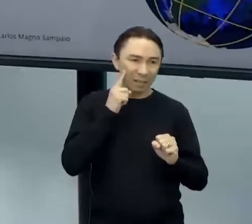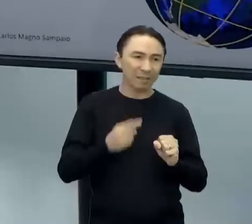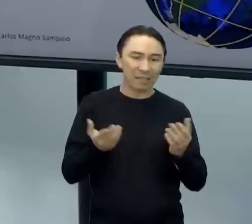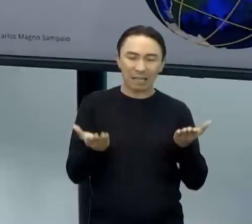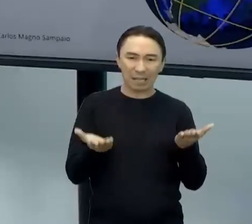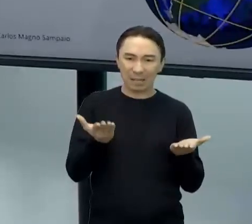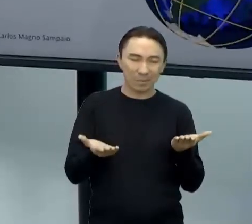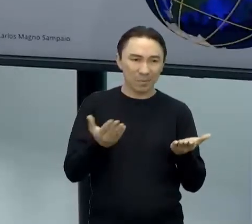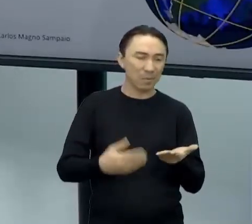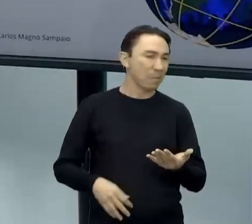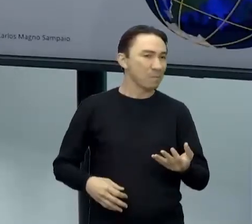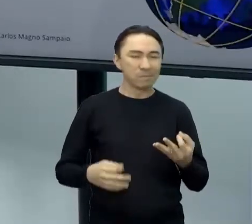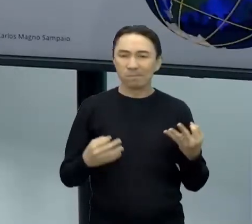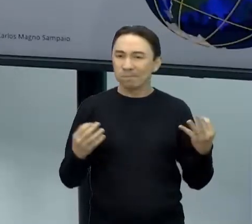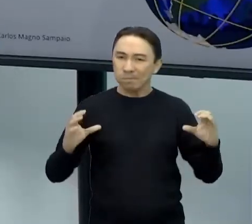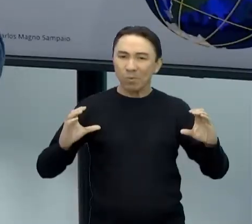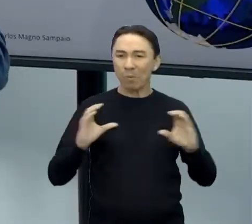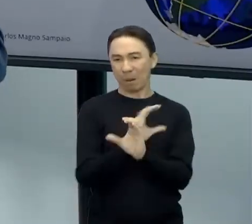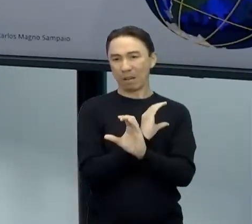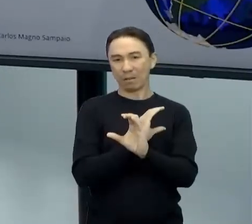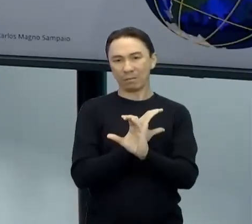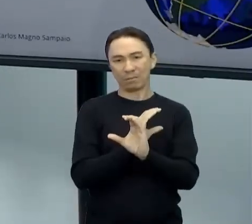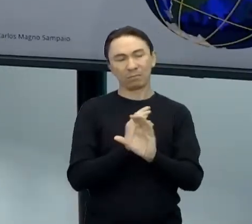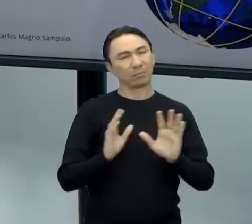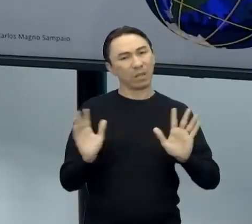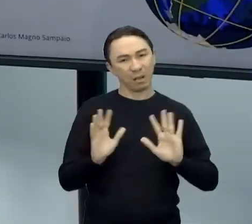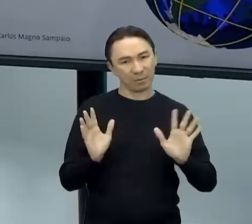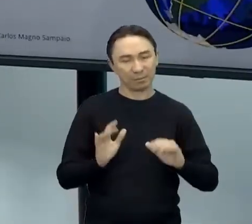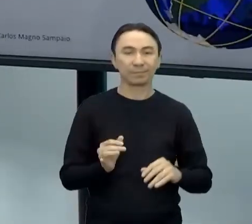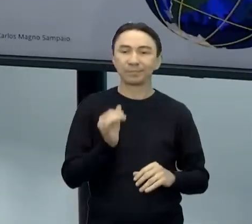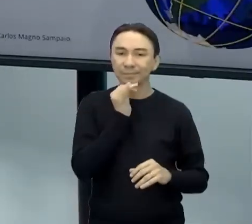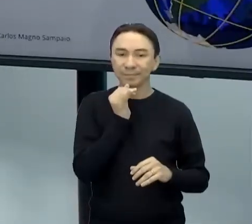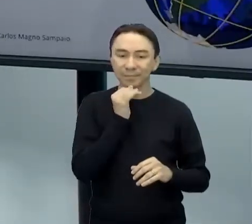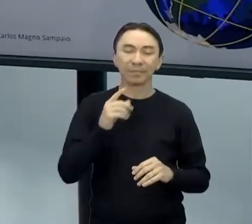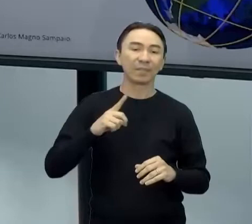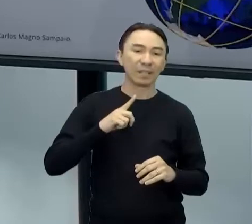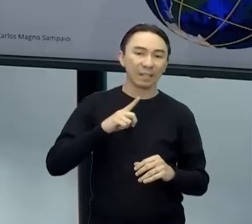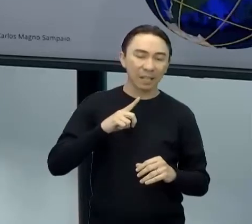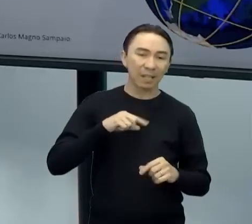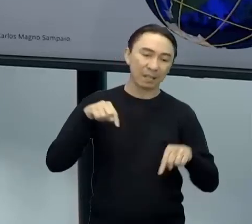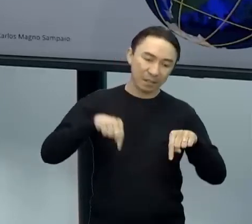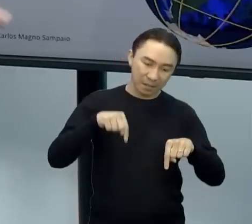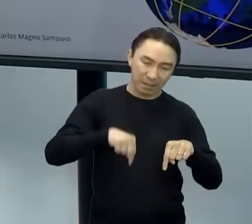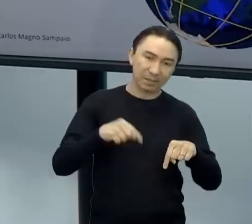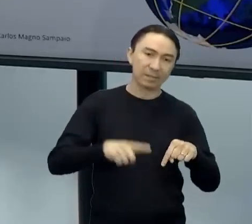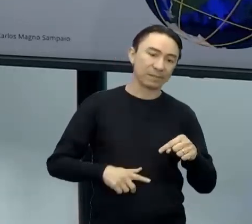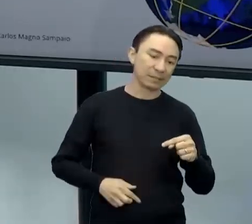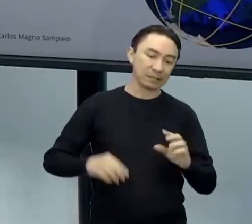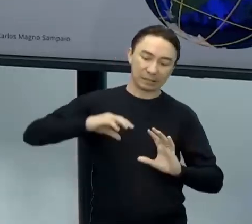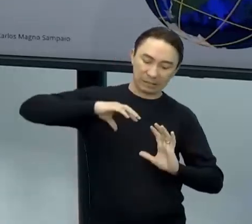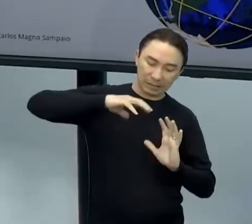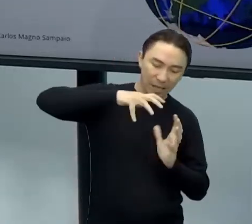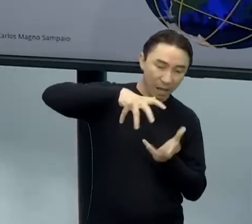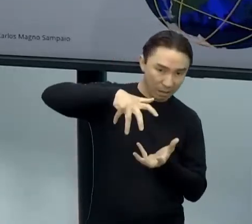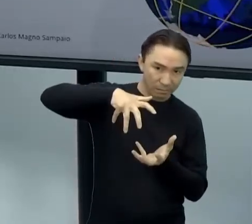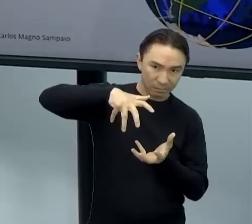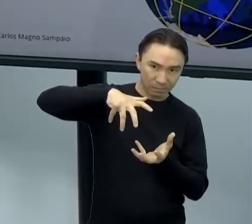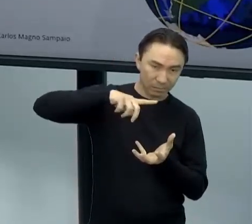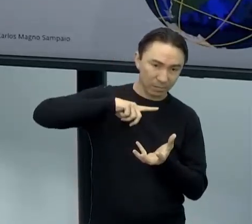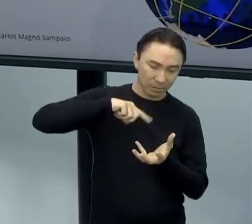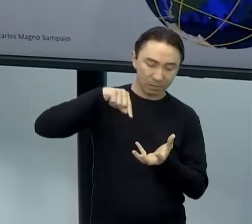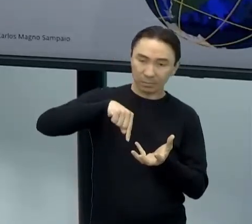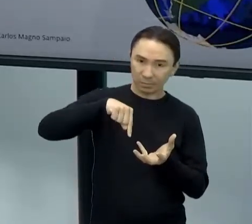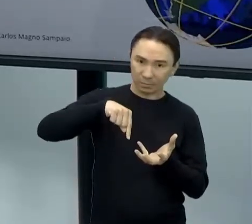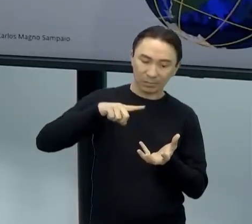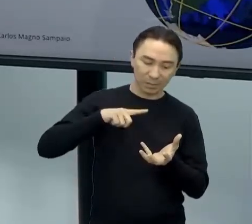Não. Por quê? Porque se a gente vai representar uma pessoa que está na Terra, ainda que em condições específicas de um sistema isolado, eu